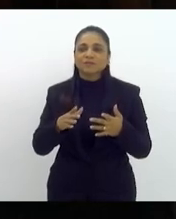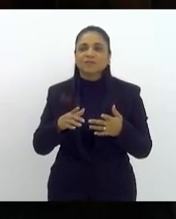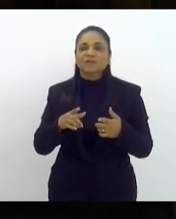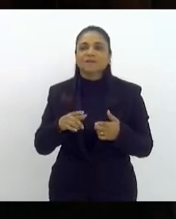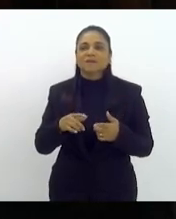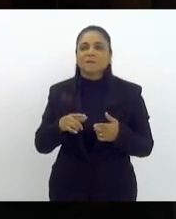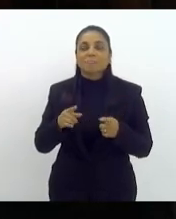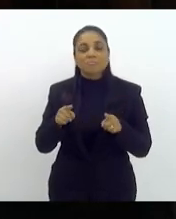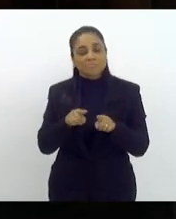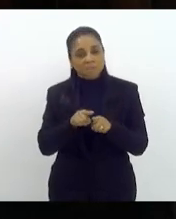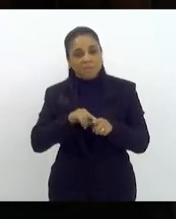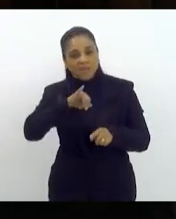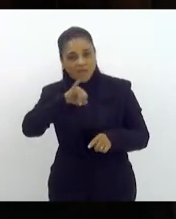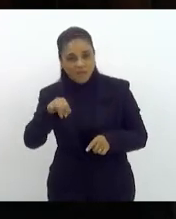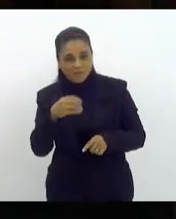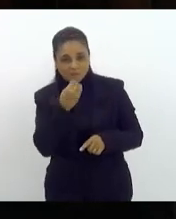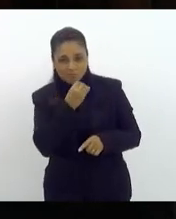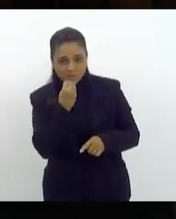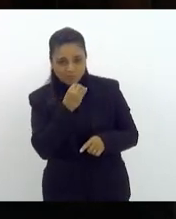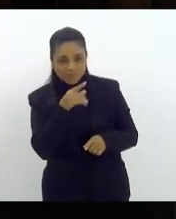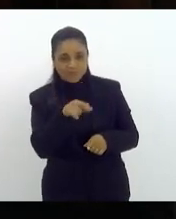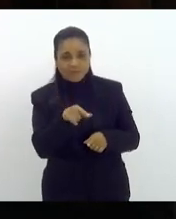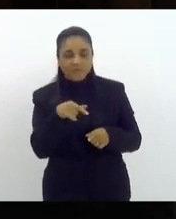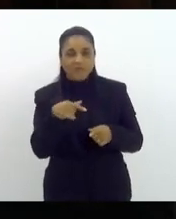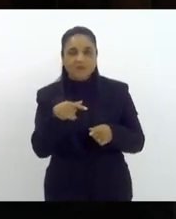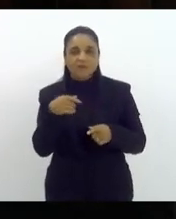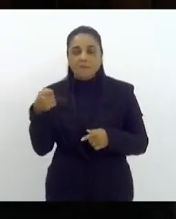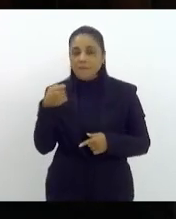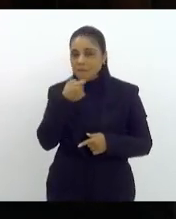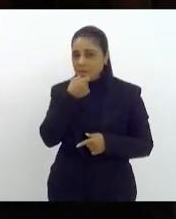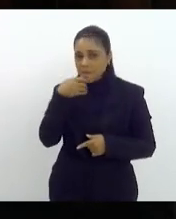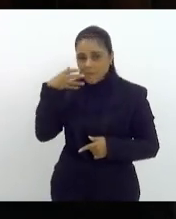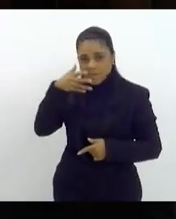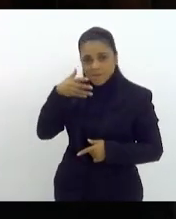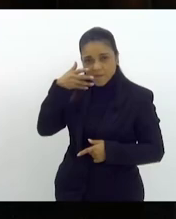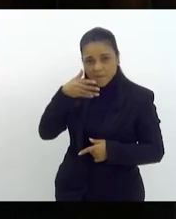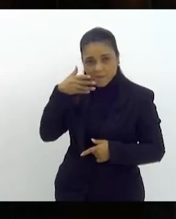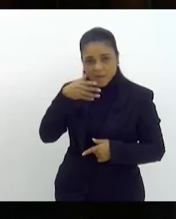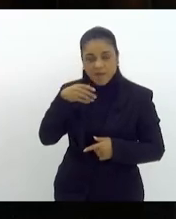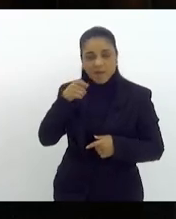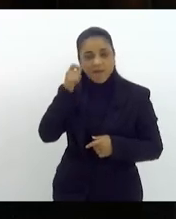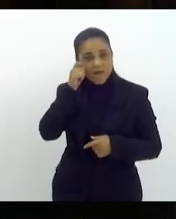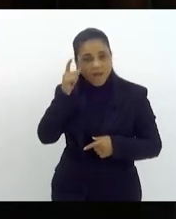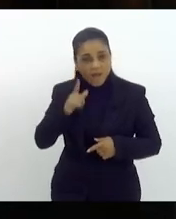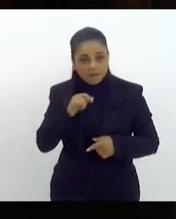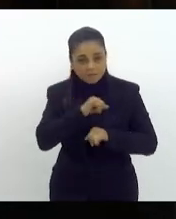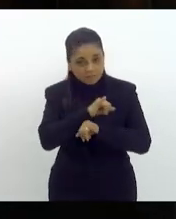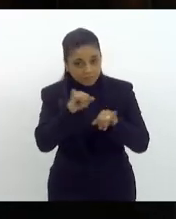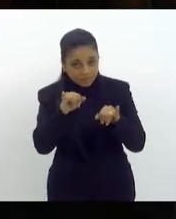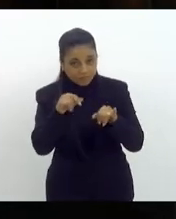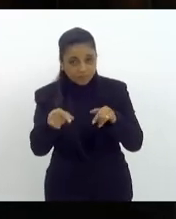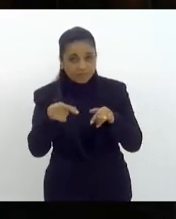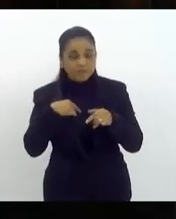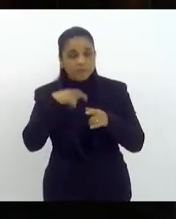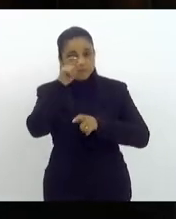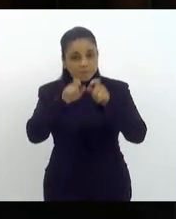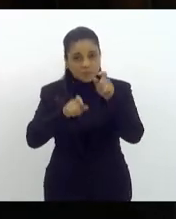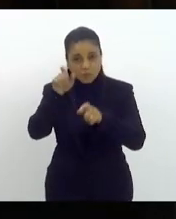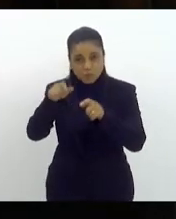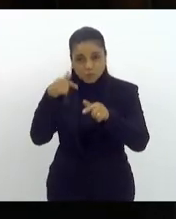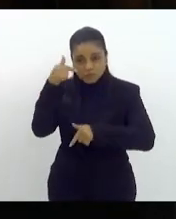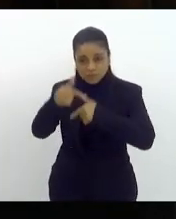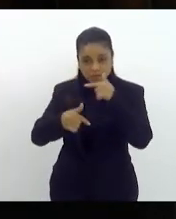aproveitar aqui o ensejo da fala de vossa excelência para poder alertar a as pessoas que